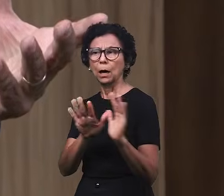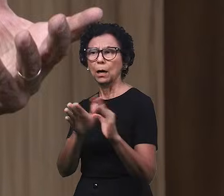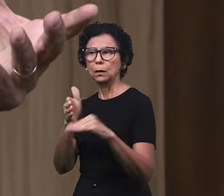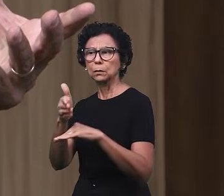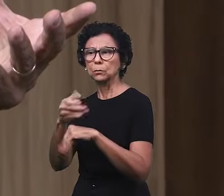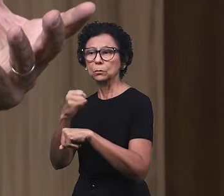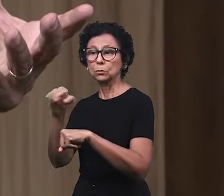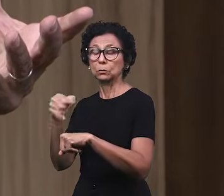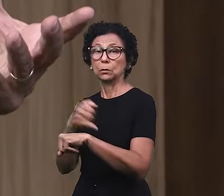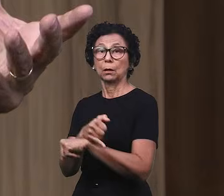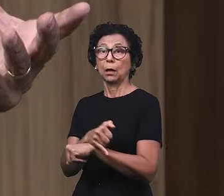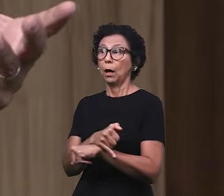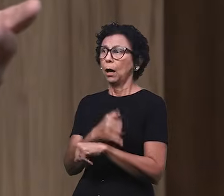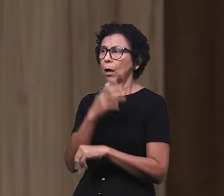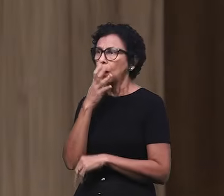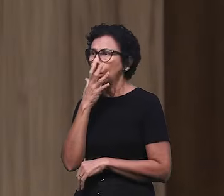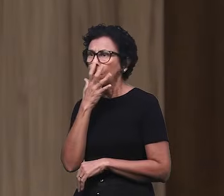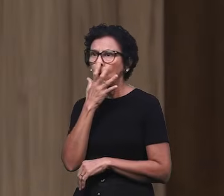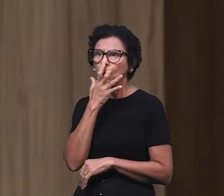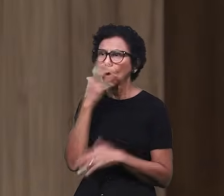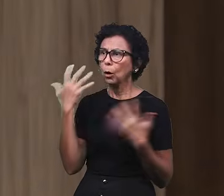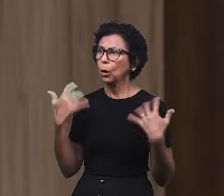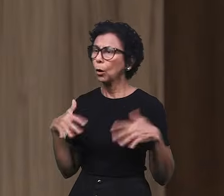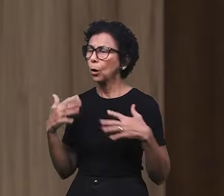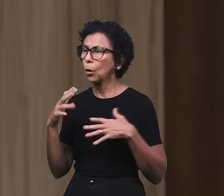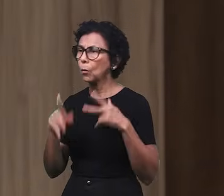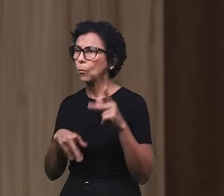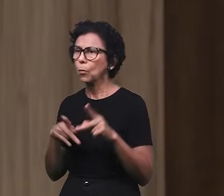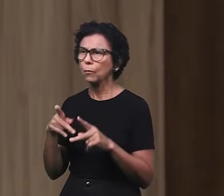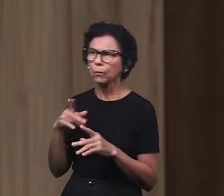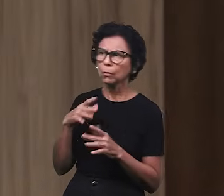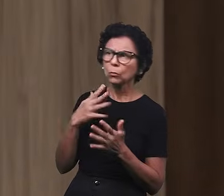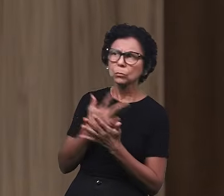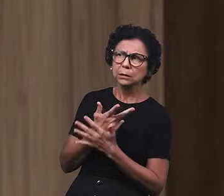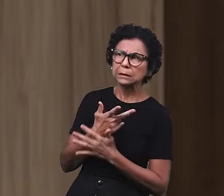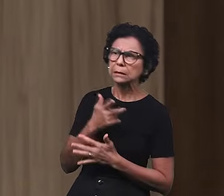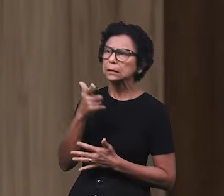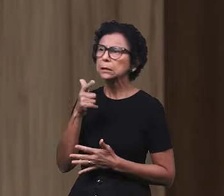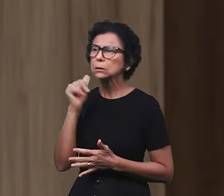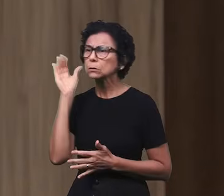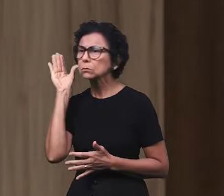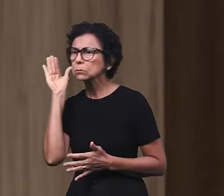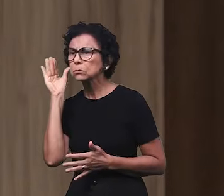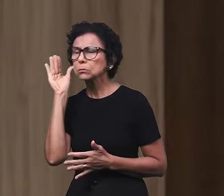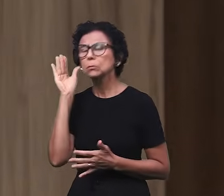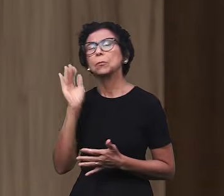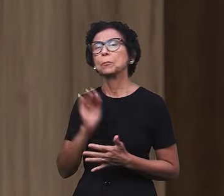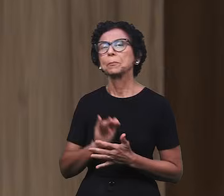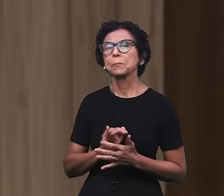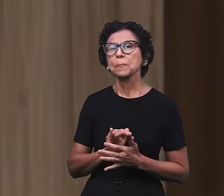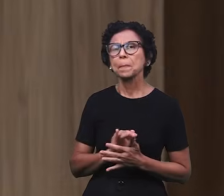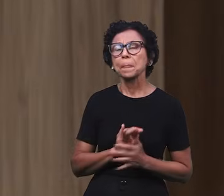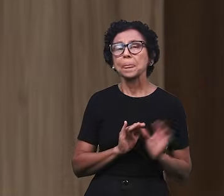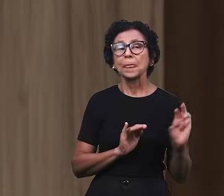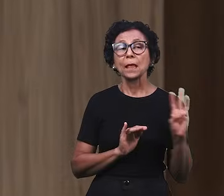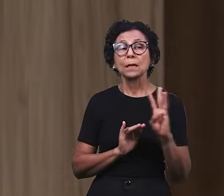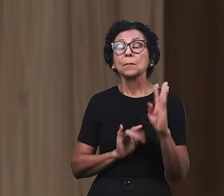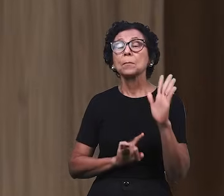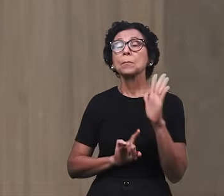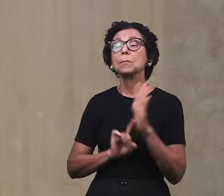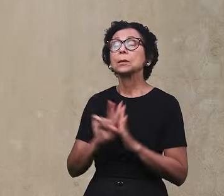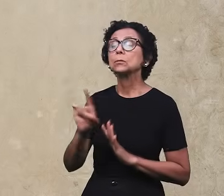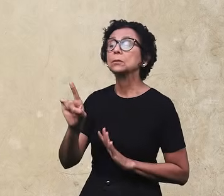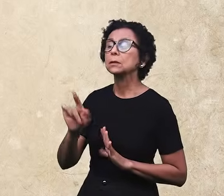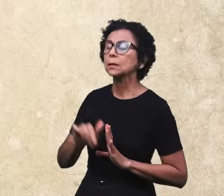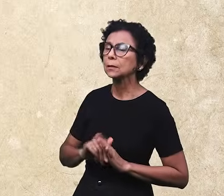um verdadeiro alvoroço. E o que eles diziam? A pergunta que eles